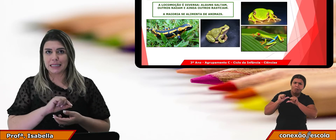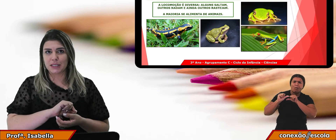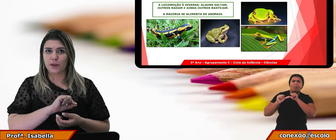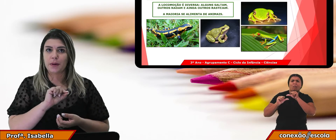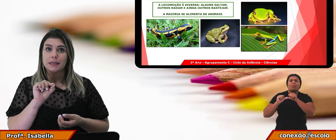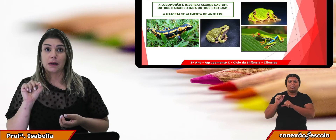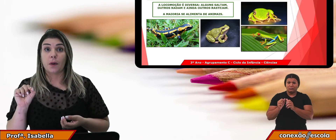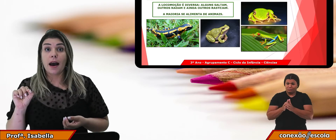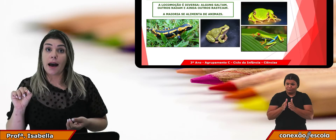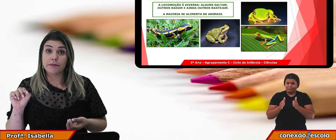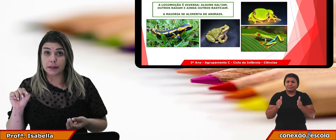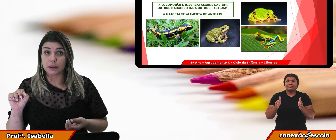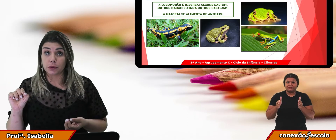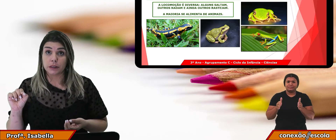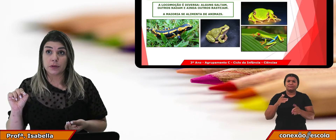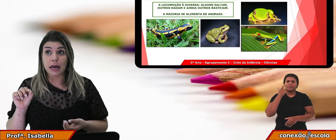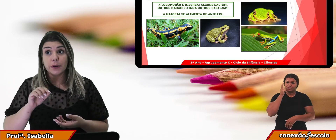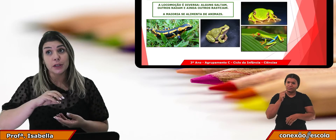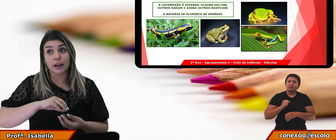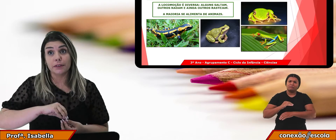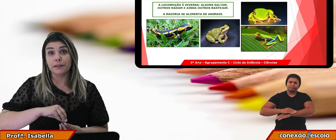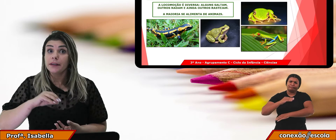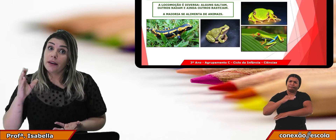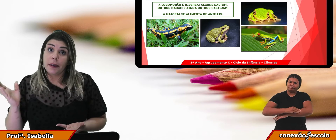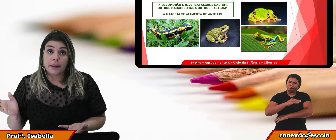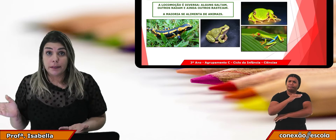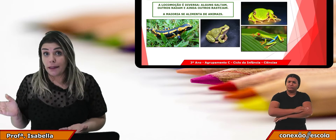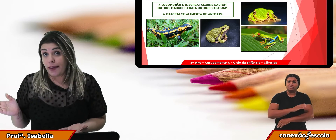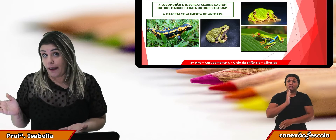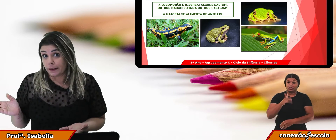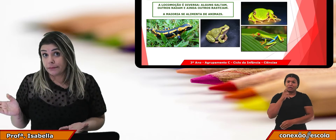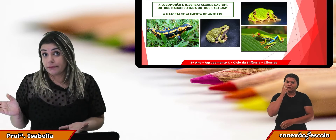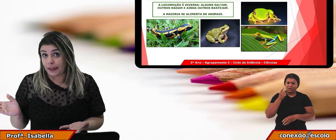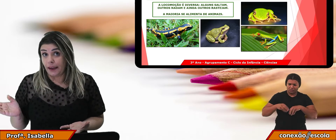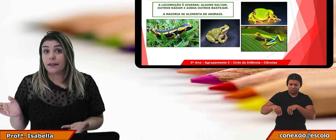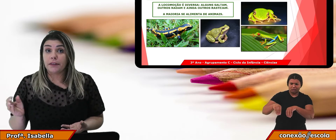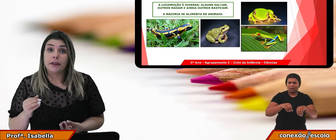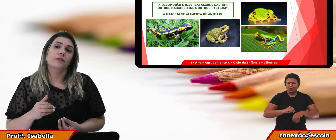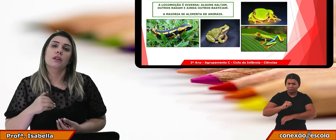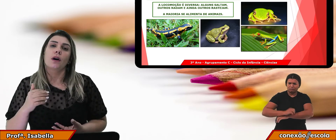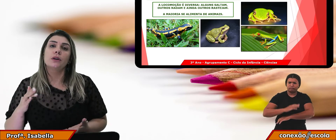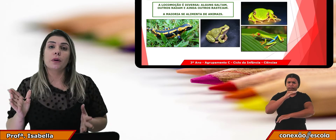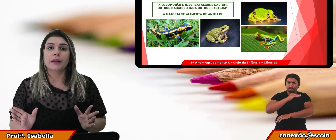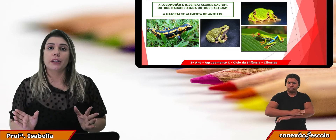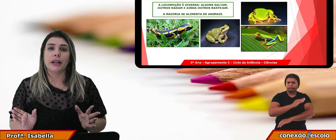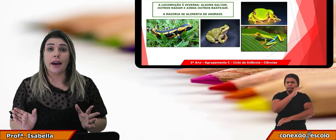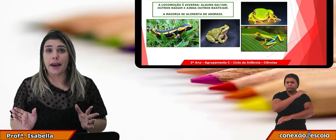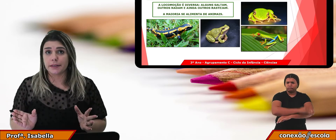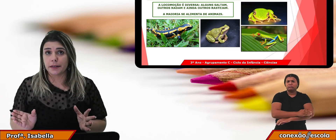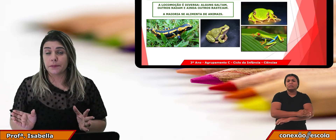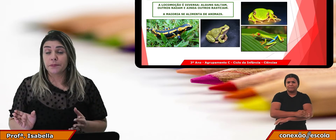uma transformação. A vida adulta do sapo, ele já vive na terra, né? Ele se torna num